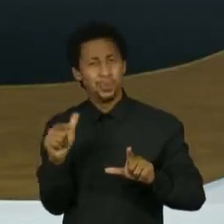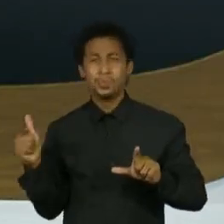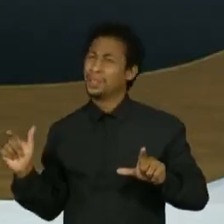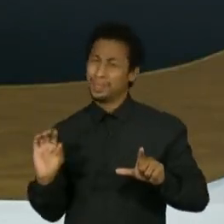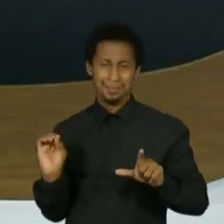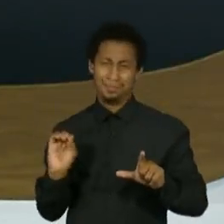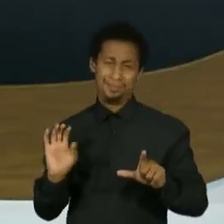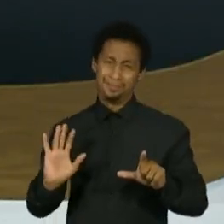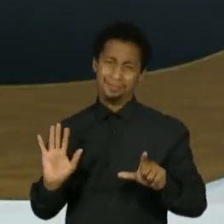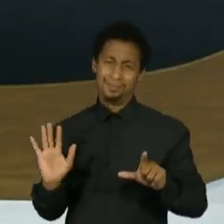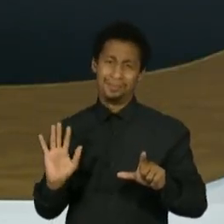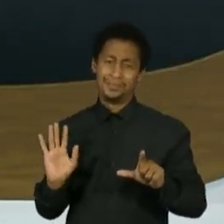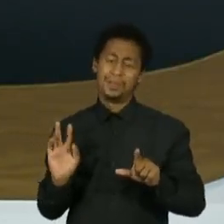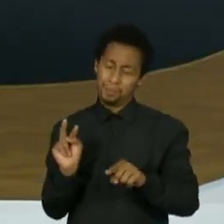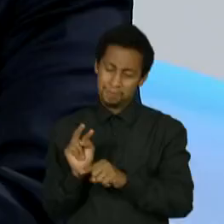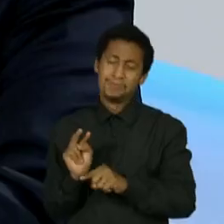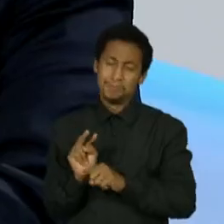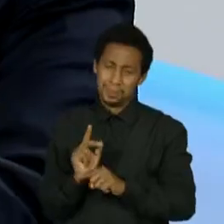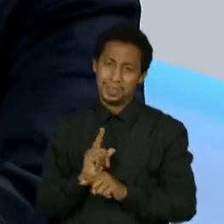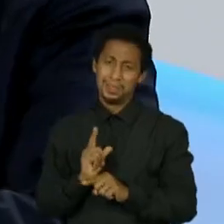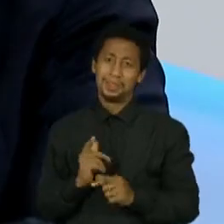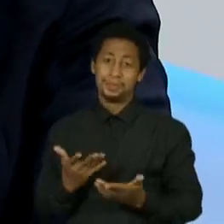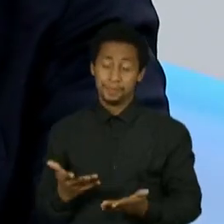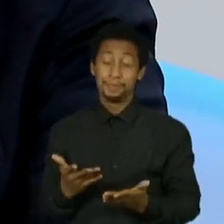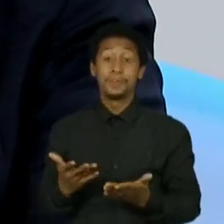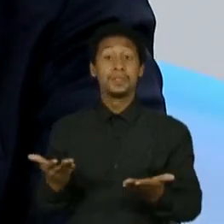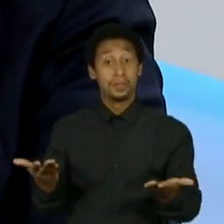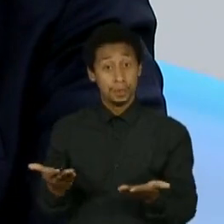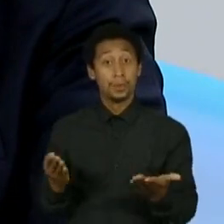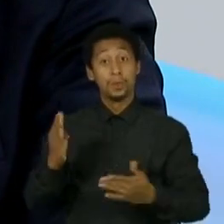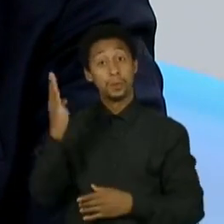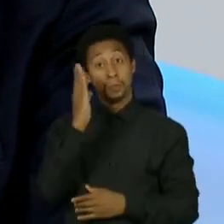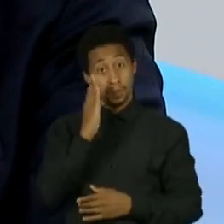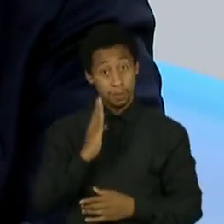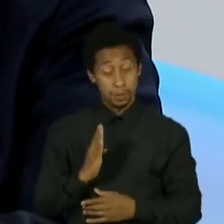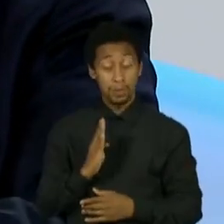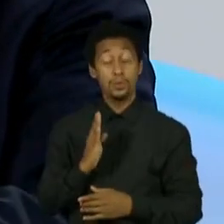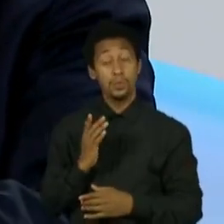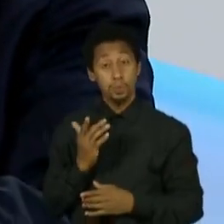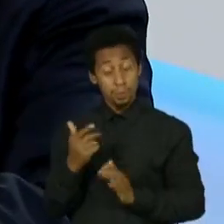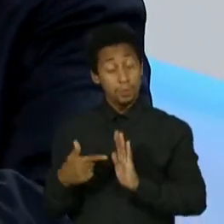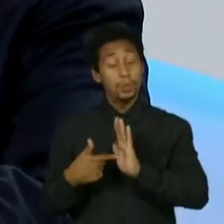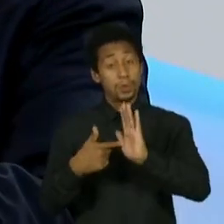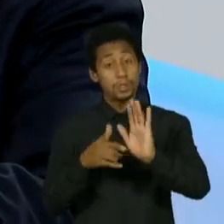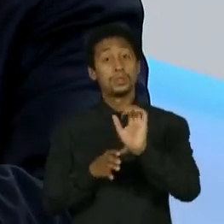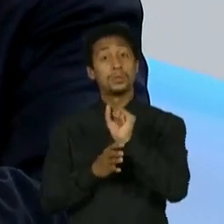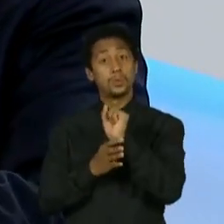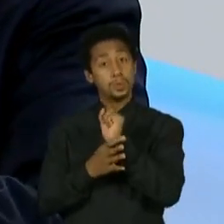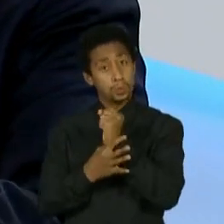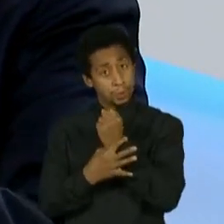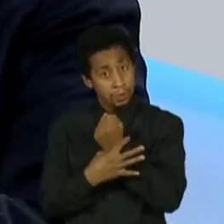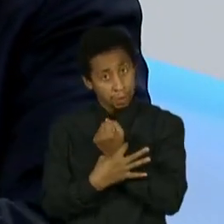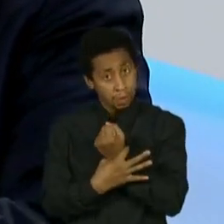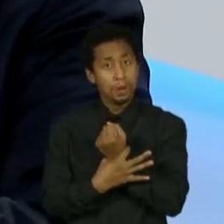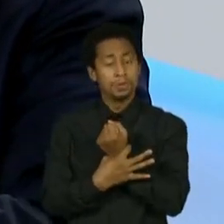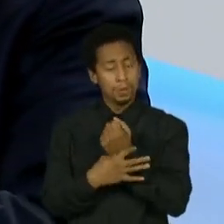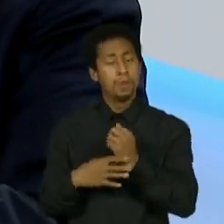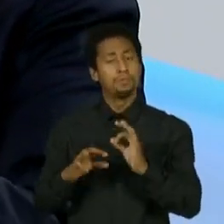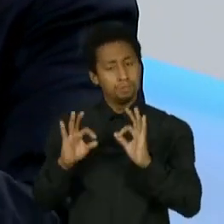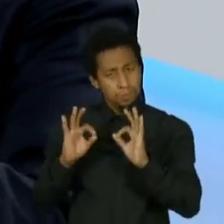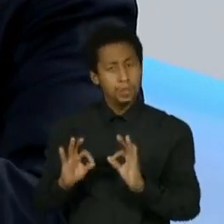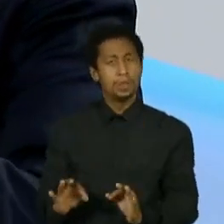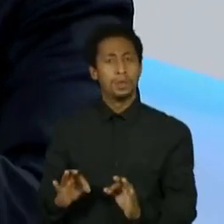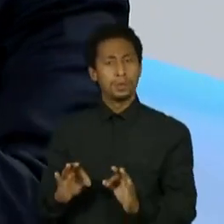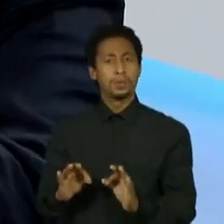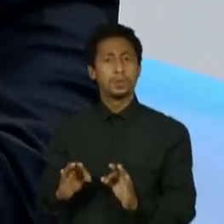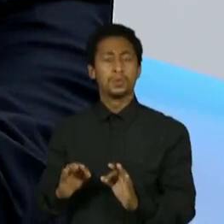de seus bancos de dados e nós É nesse terreno da sabe segurança tomando todas